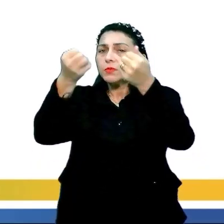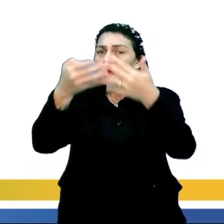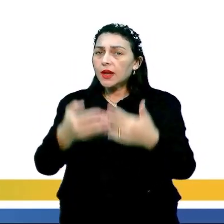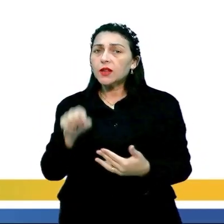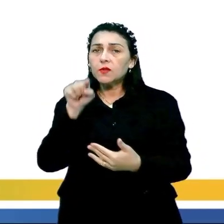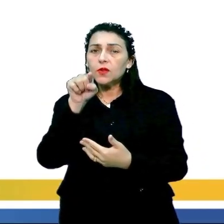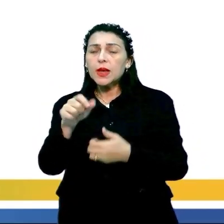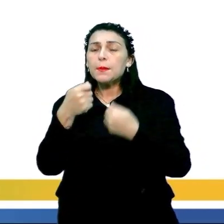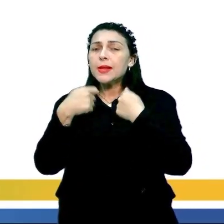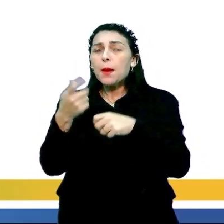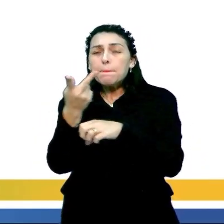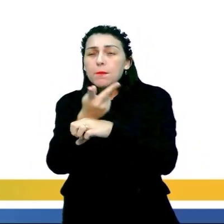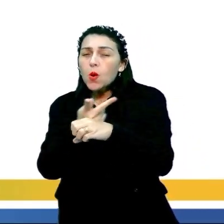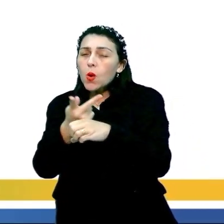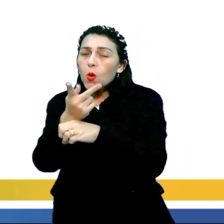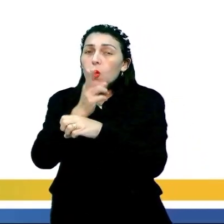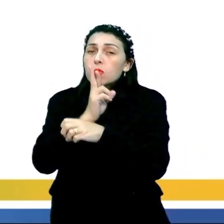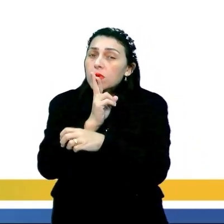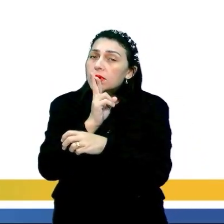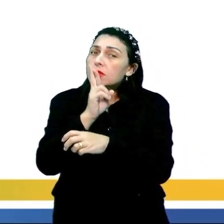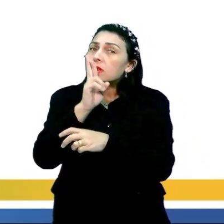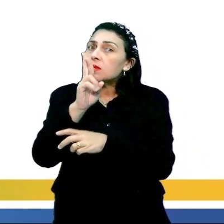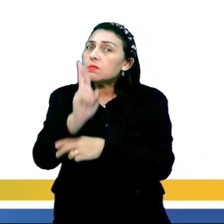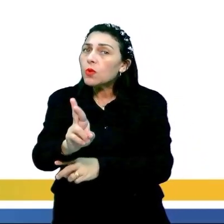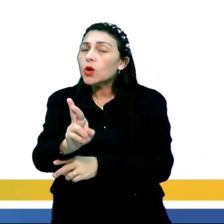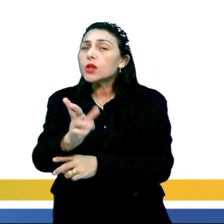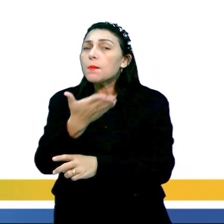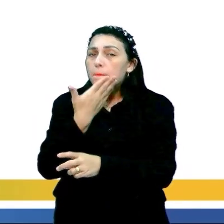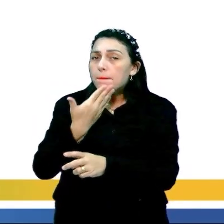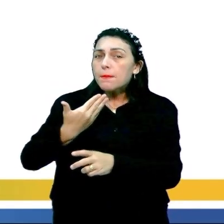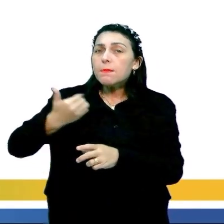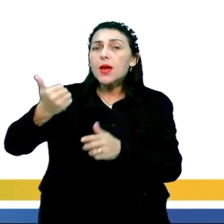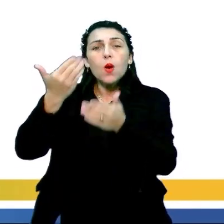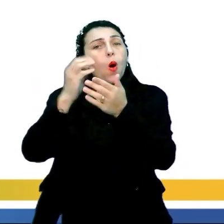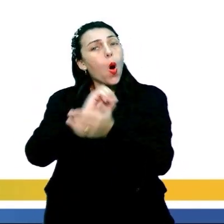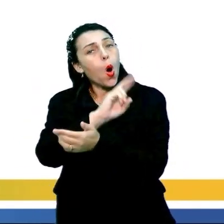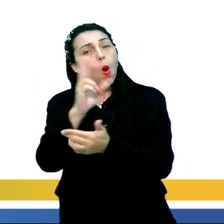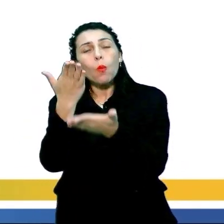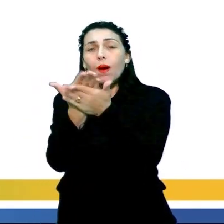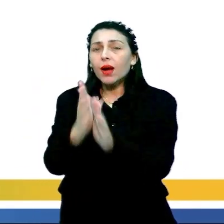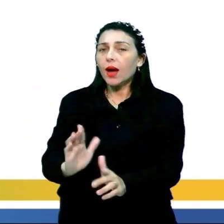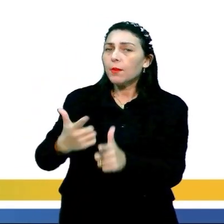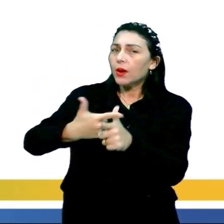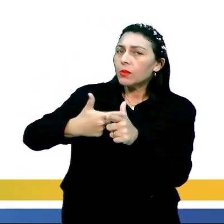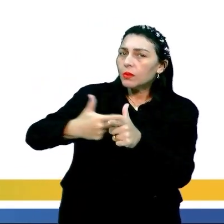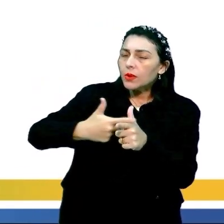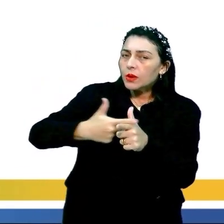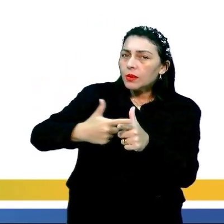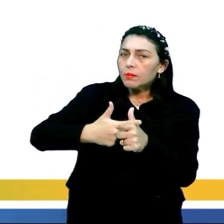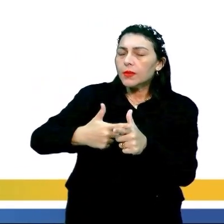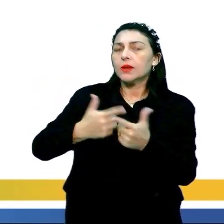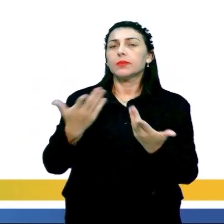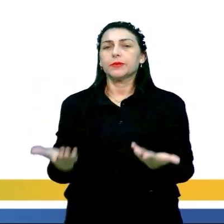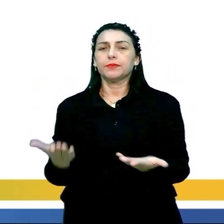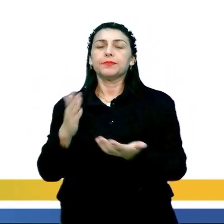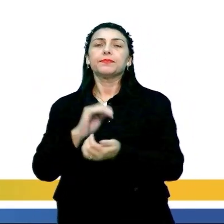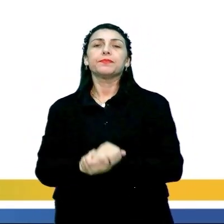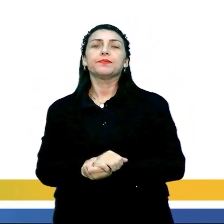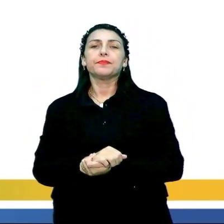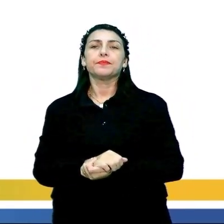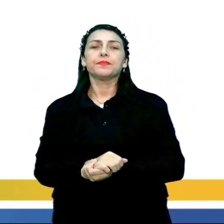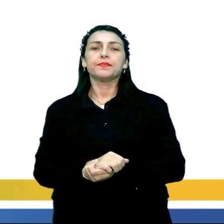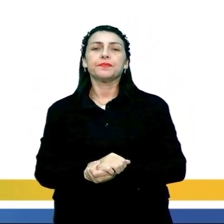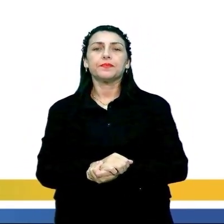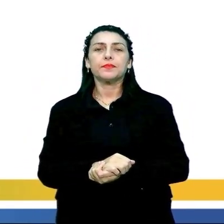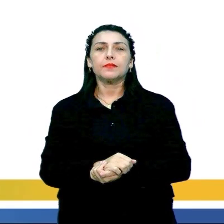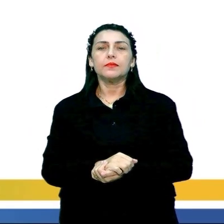e você está apenas agora solucionando o problema. Então, como que eu vou solucionar um problema antes de citá-lo, né? Então,